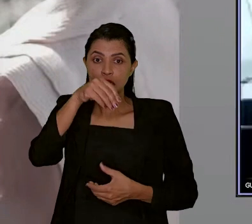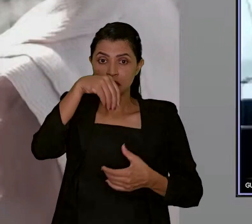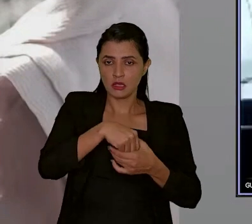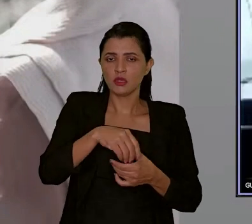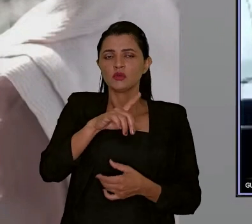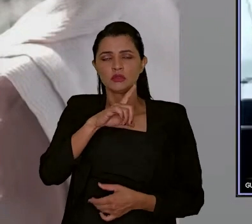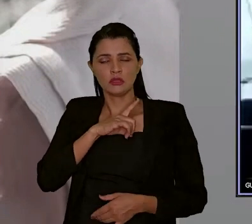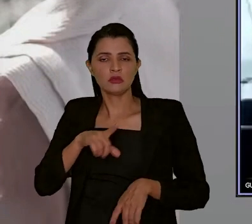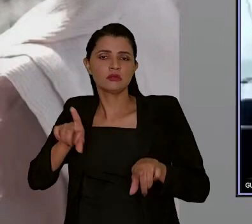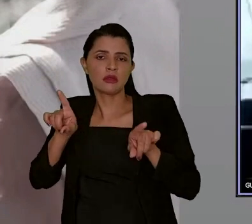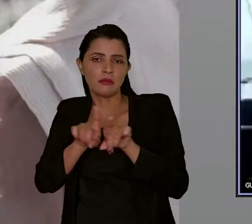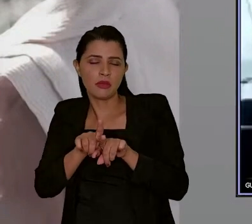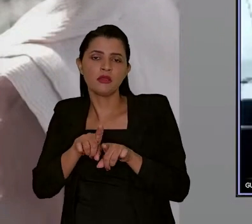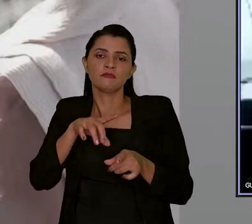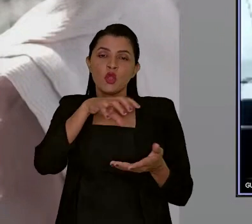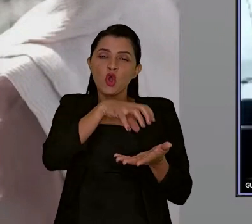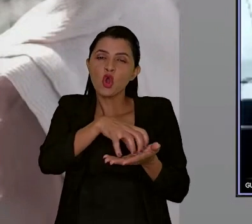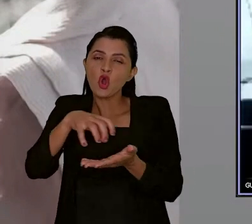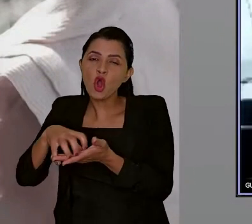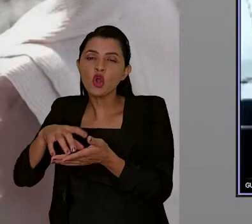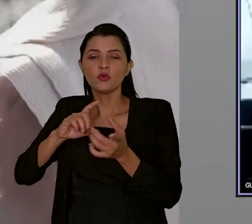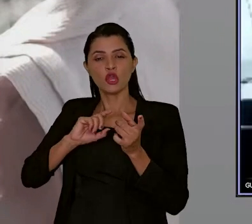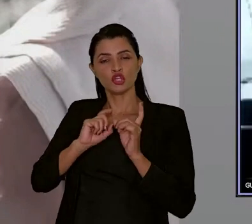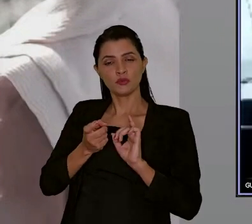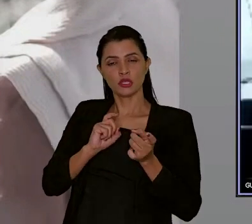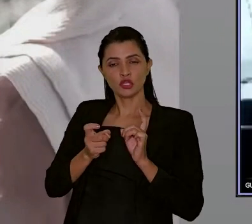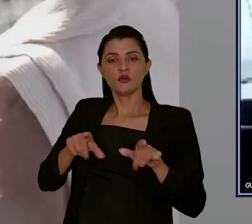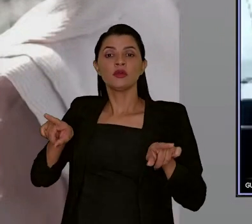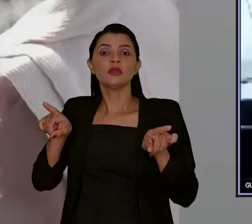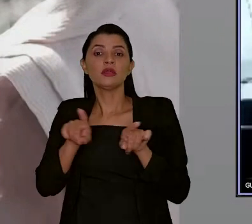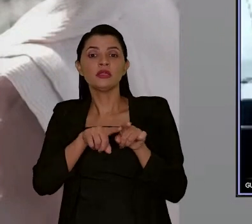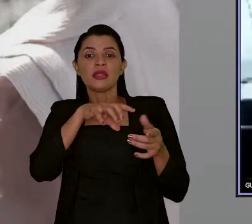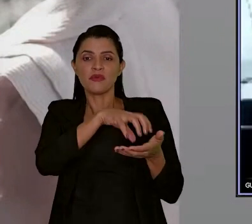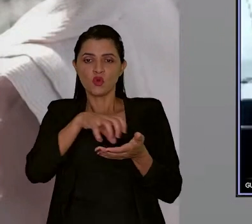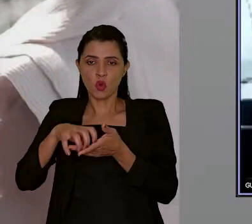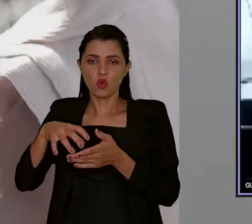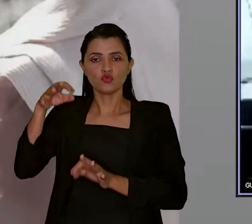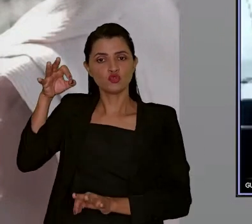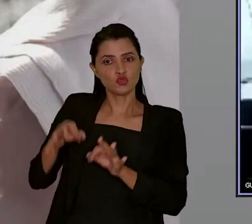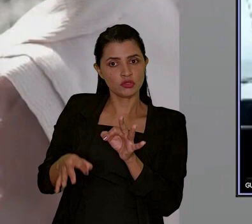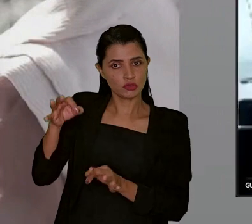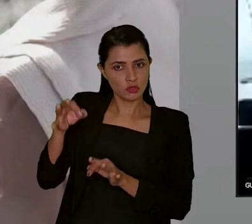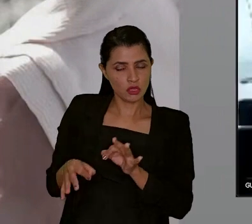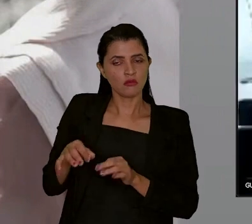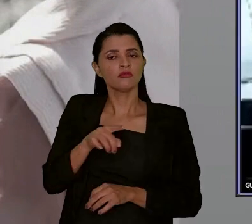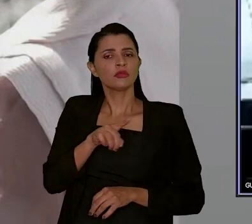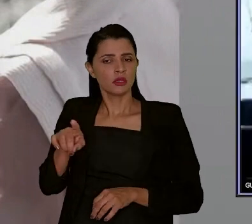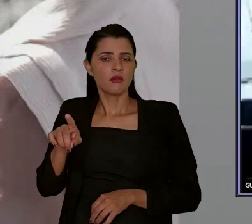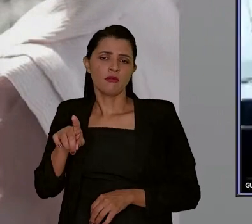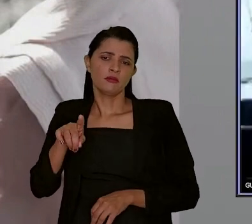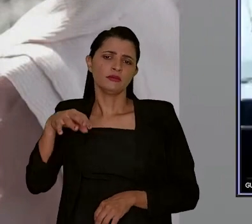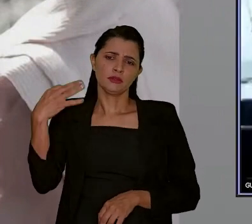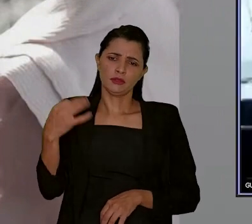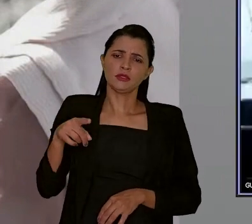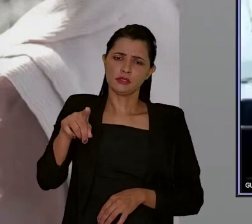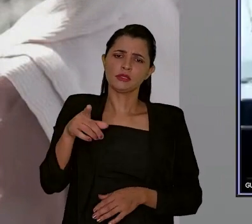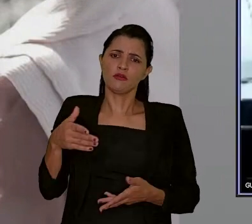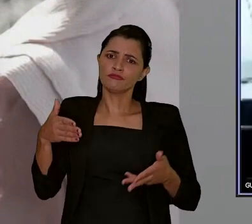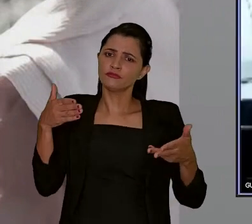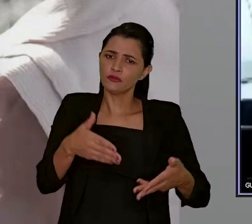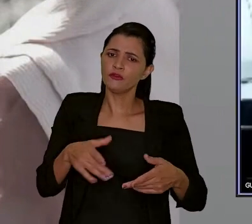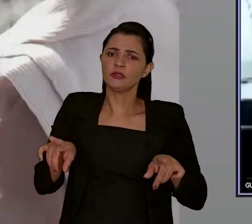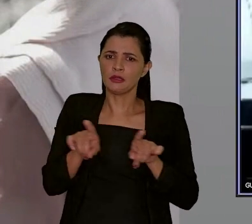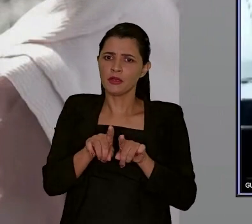órgãos administrativos e os órgãos também jurisdicionais que, obviamente, estão envolvidos com aquele tema, com